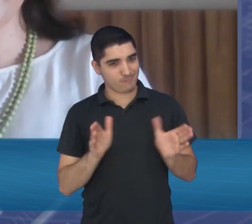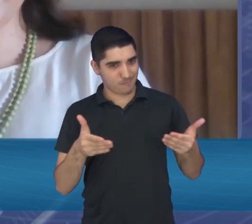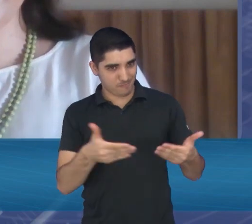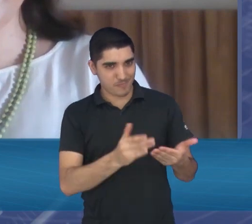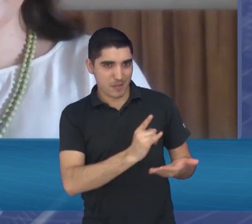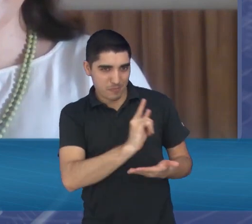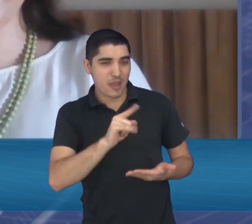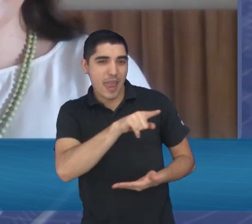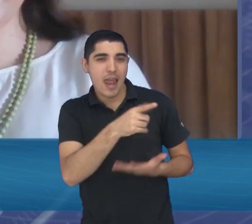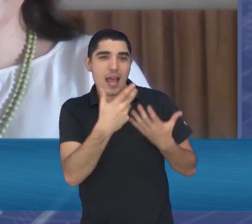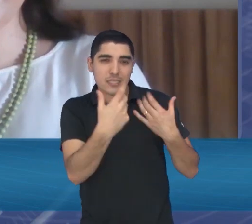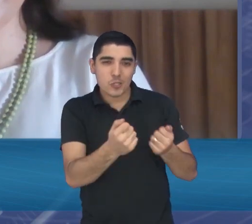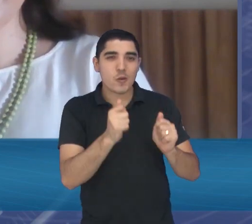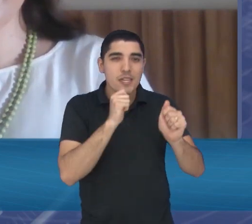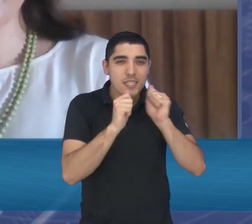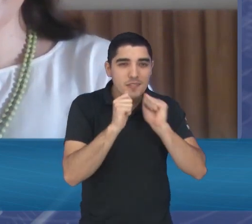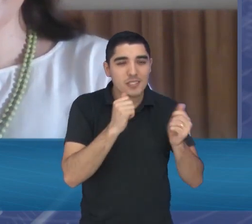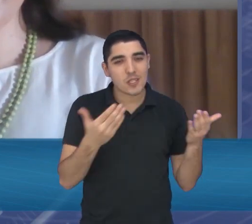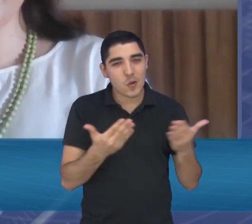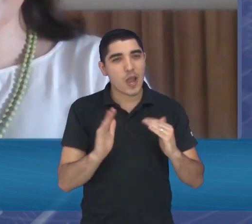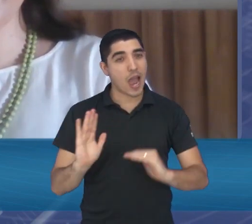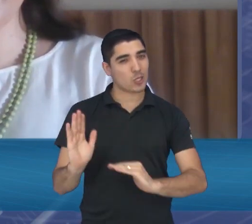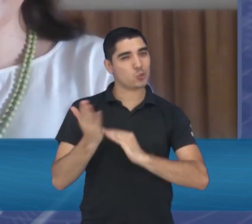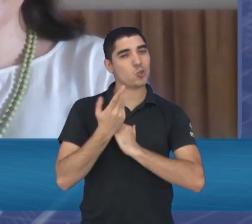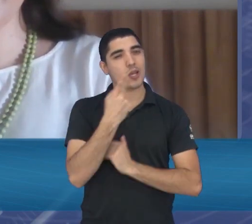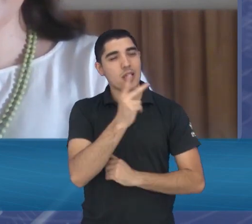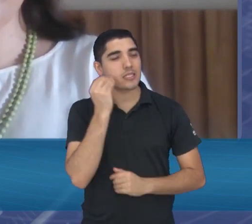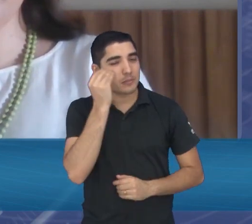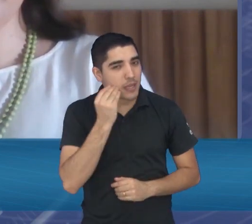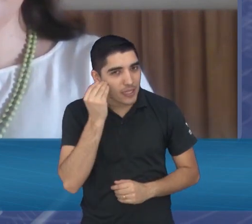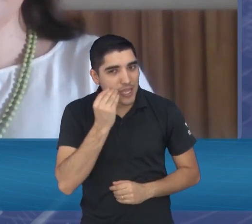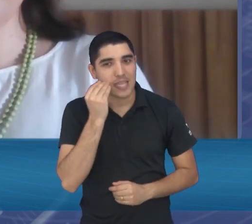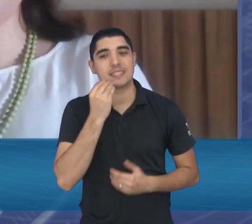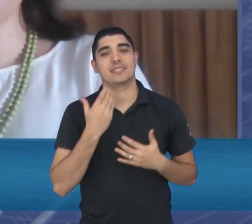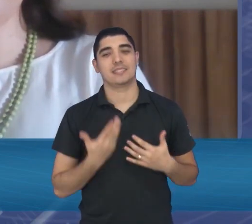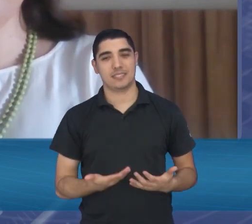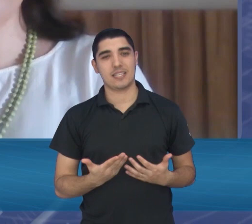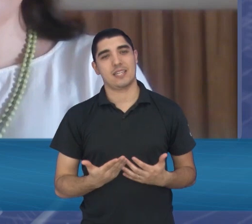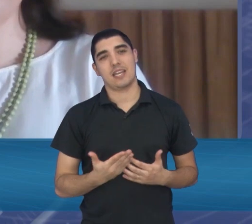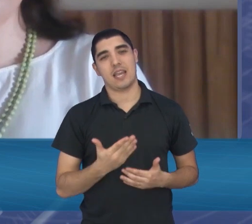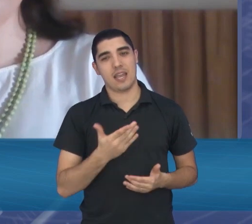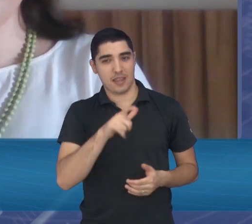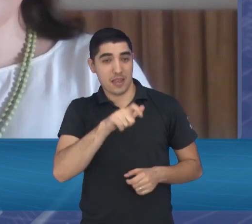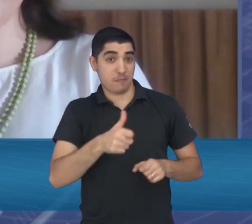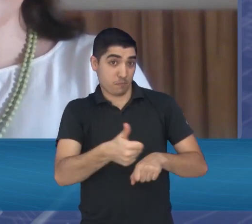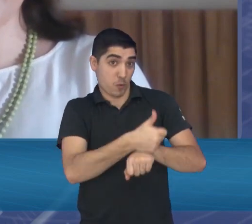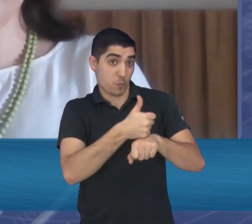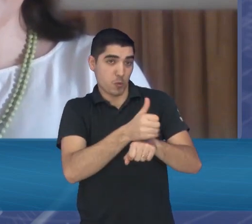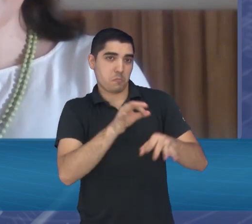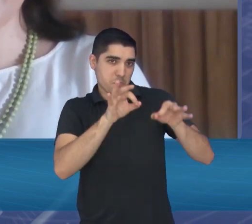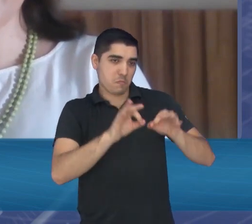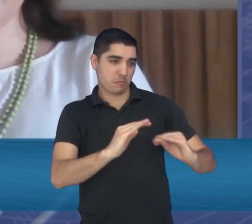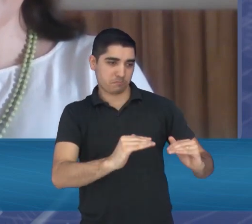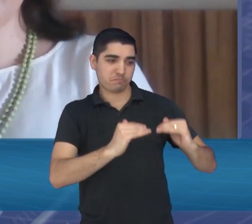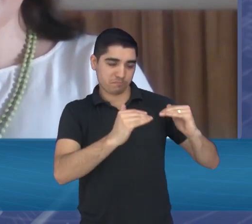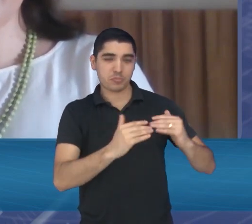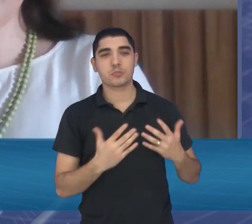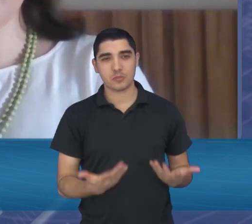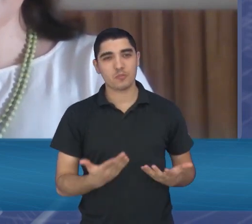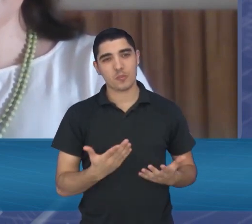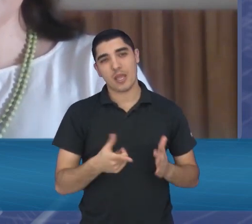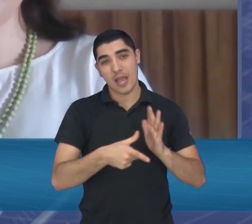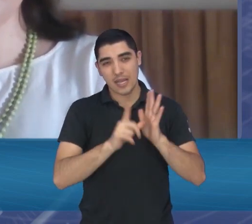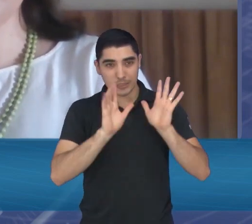aqui um pouquinho com a gente para contribuir com o seu dia a dia, a sua experiência como síndica profissional, como a gente falou no começo do